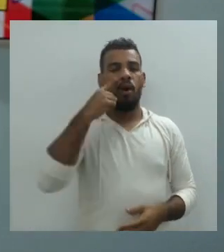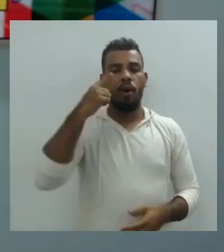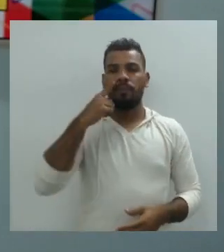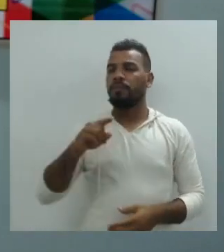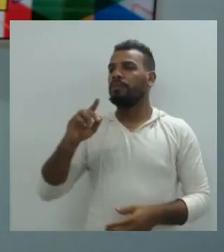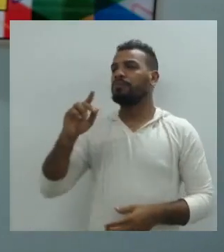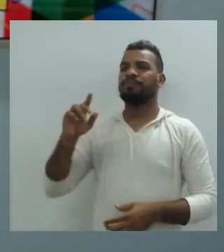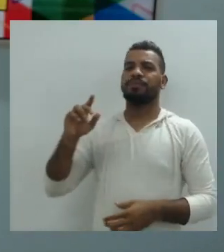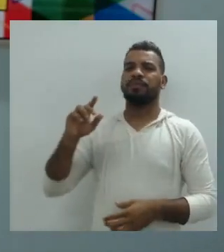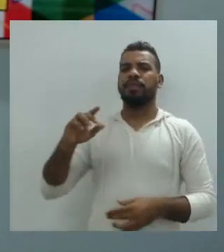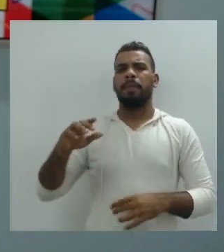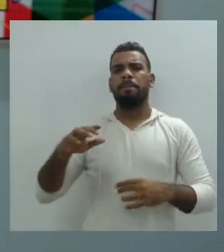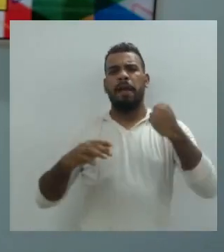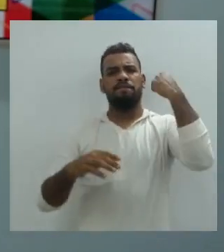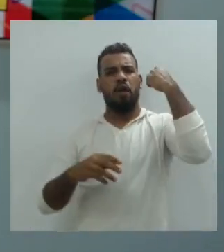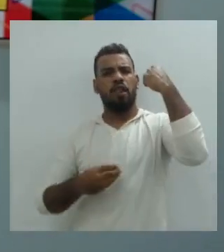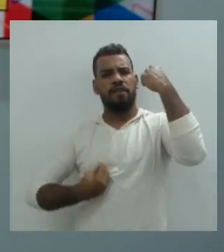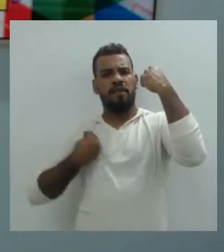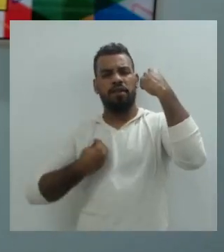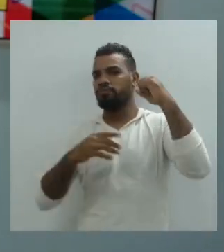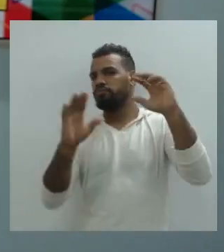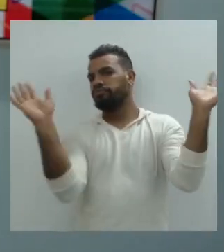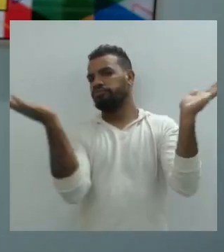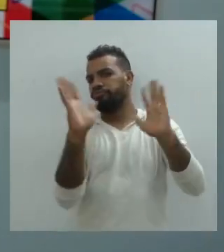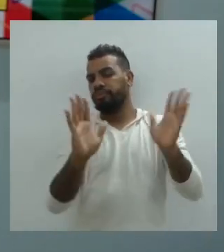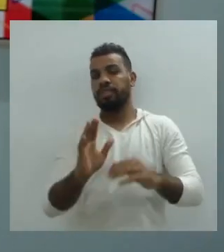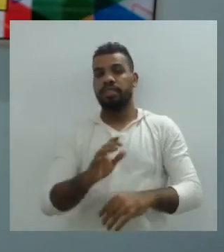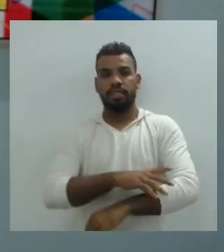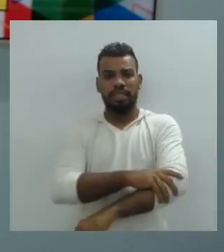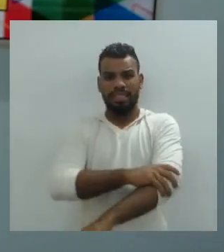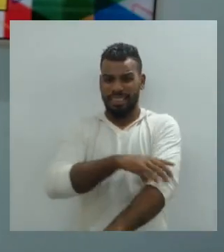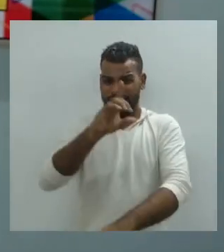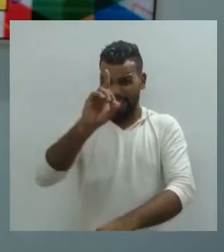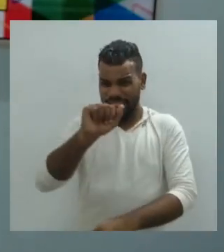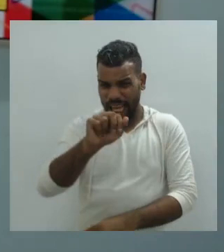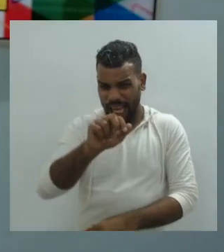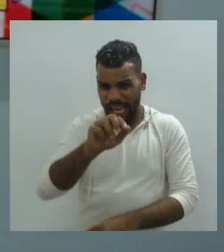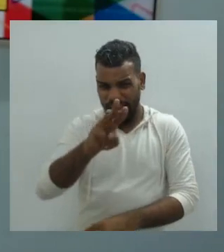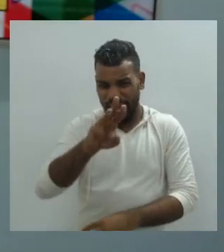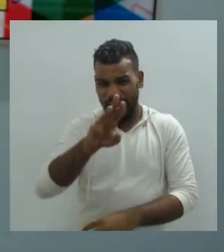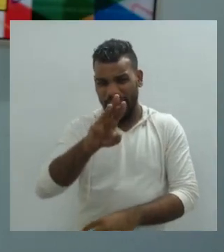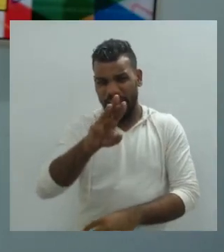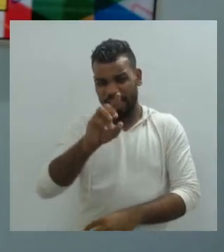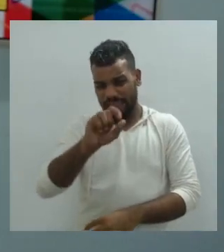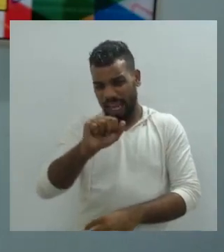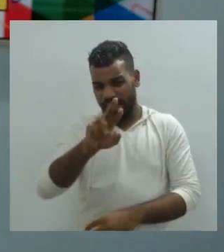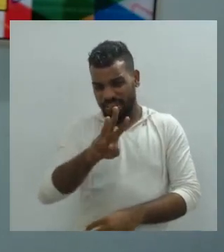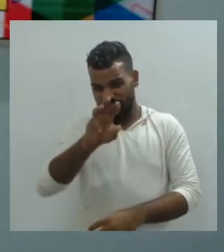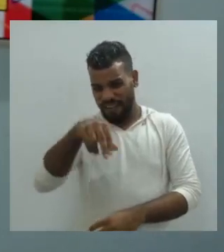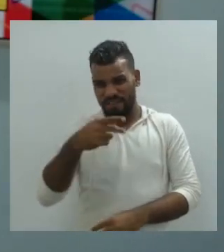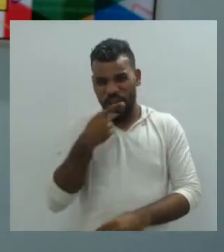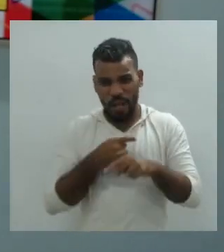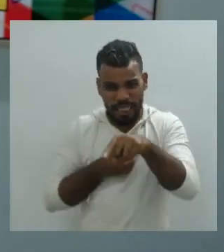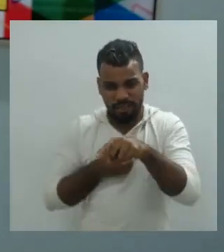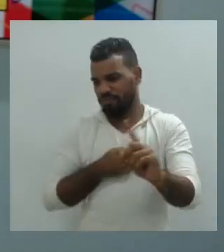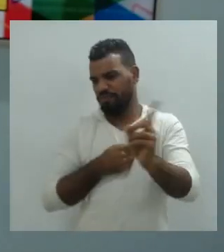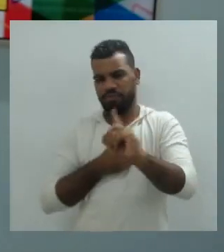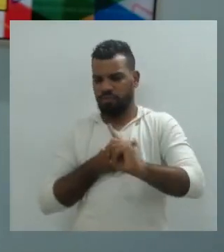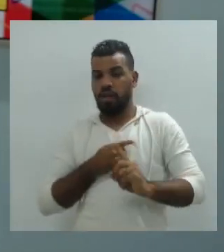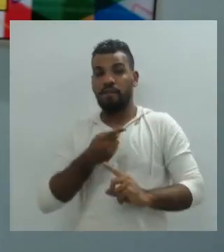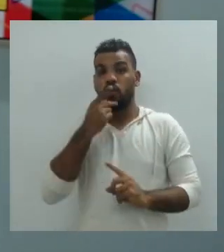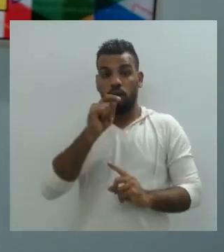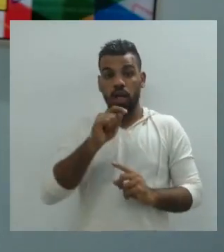disse que o mais forte sobrevive. Darwin nunca disse isso. Disse que aquele que for mais apto